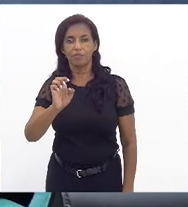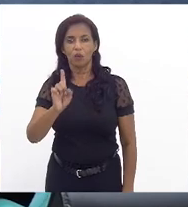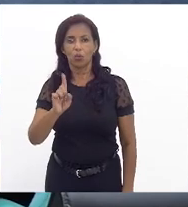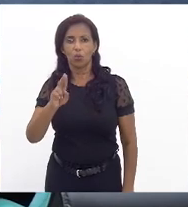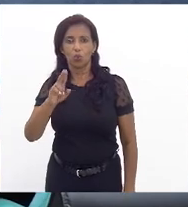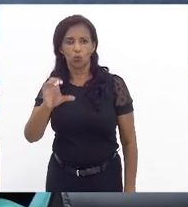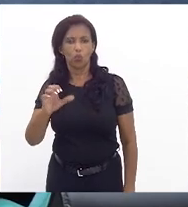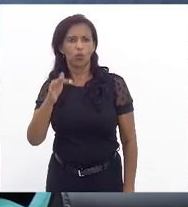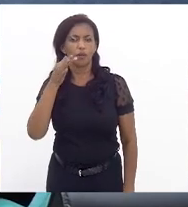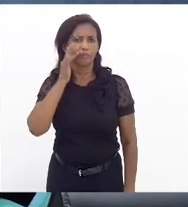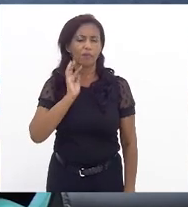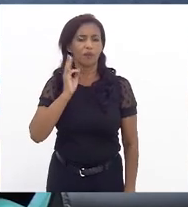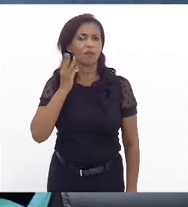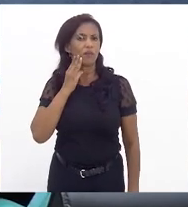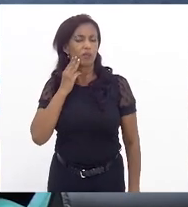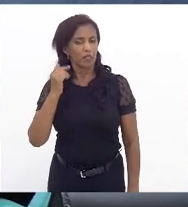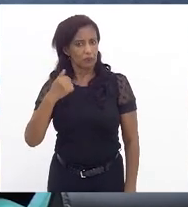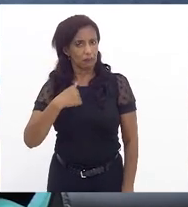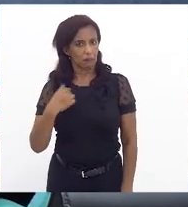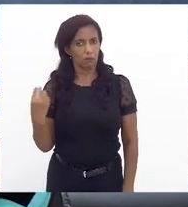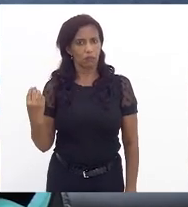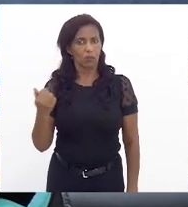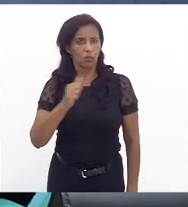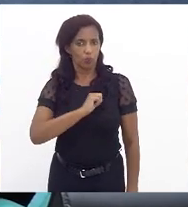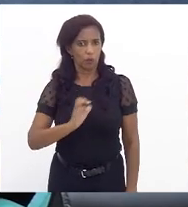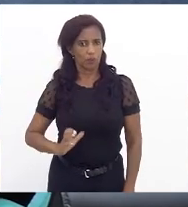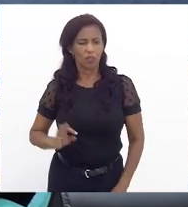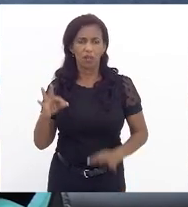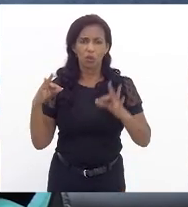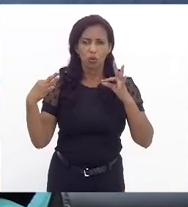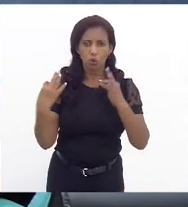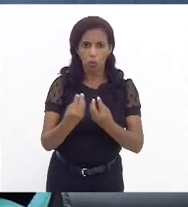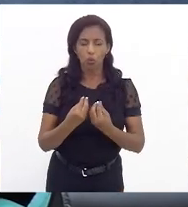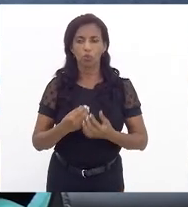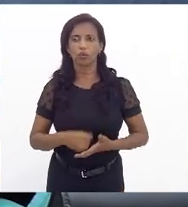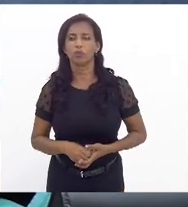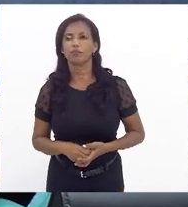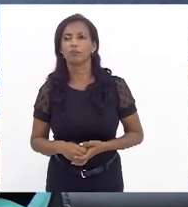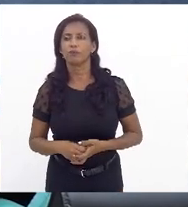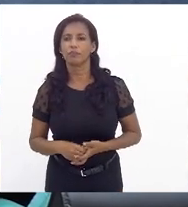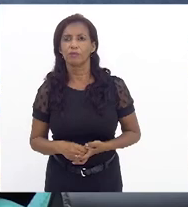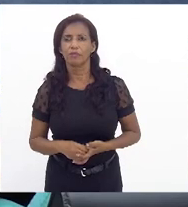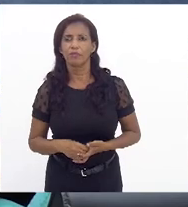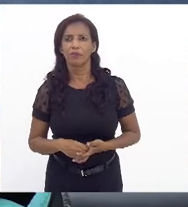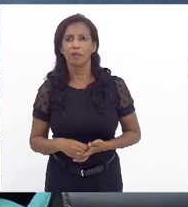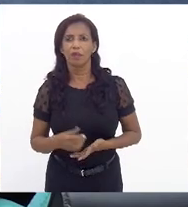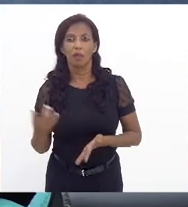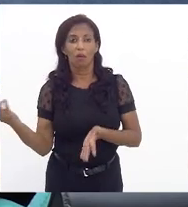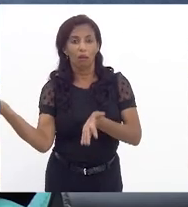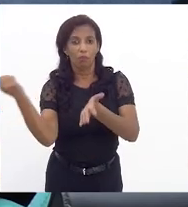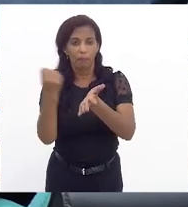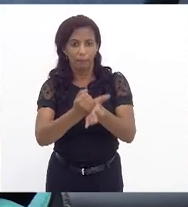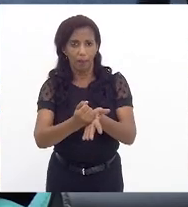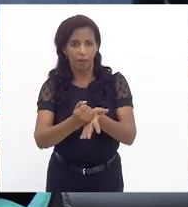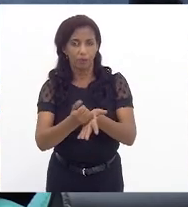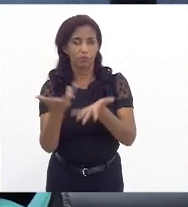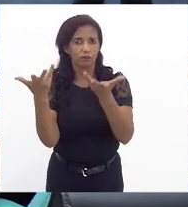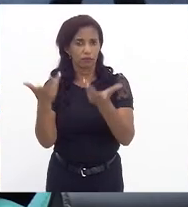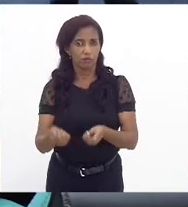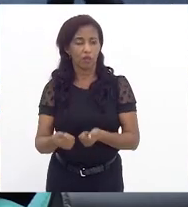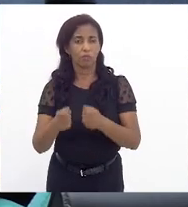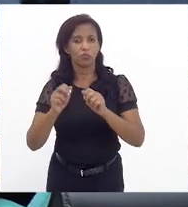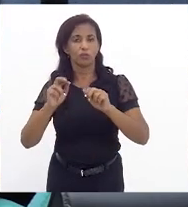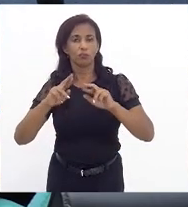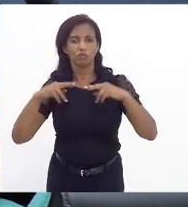Valdeque, o Serafini, eu, o André, todos os autores, concordamos com esse pacto. Vamos fazer